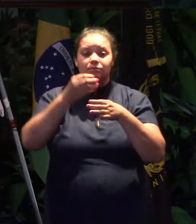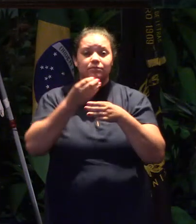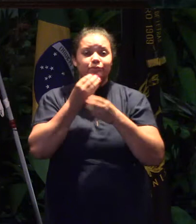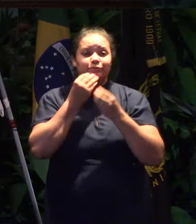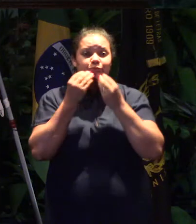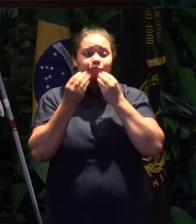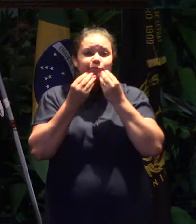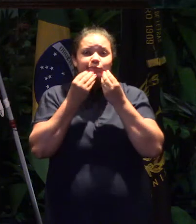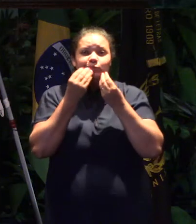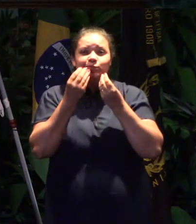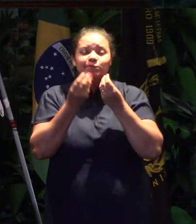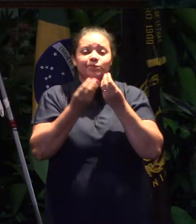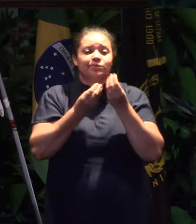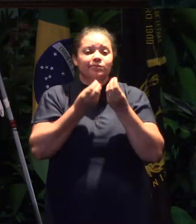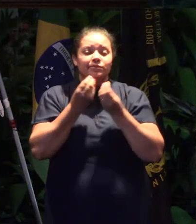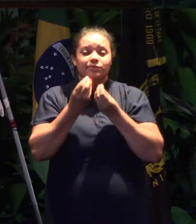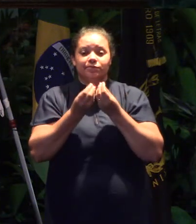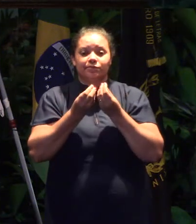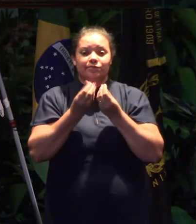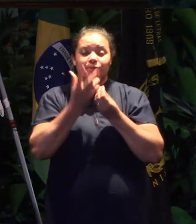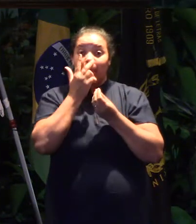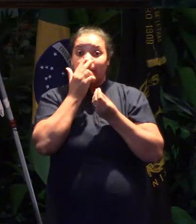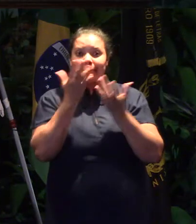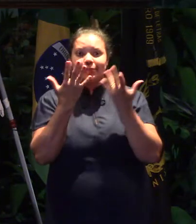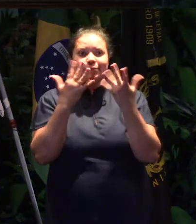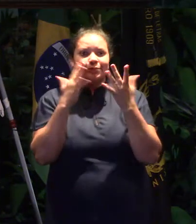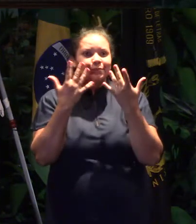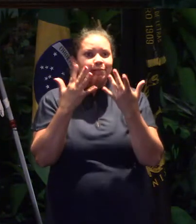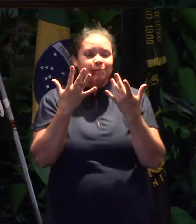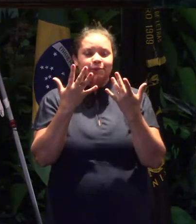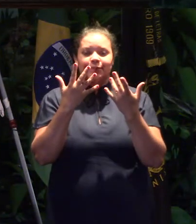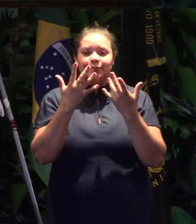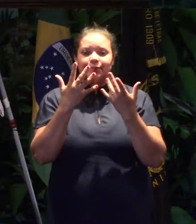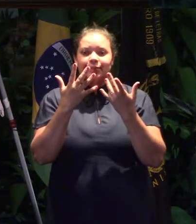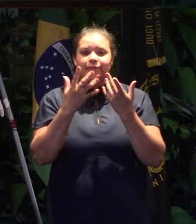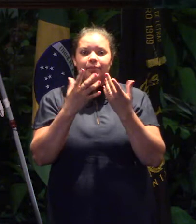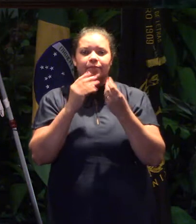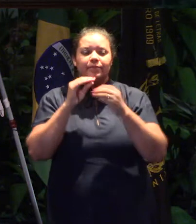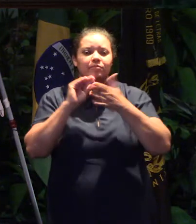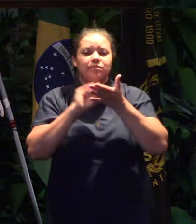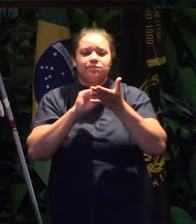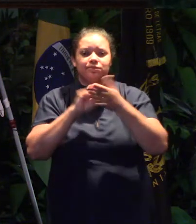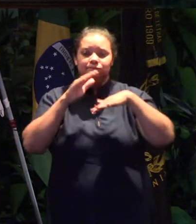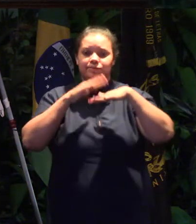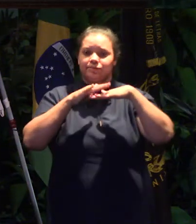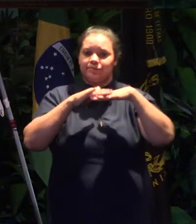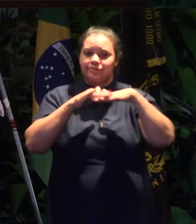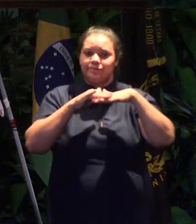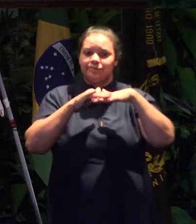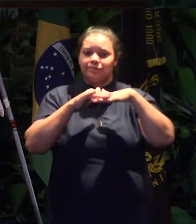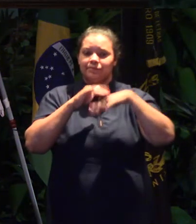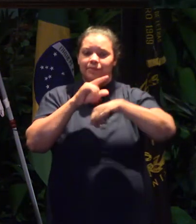pulsantes aplaudem atônitas. E a pele parece perdida no tato, no naco de